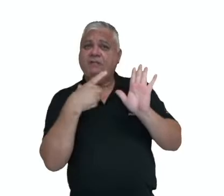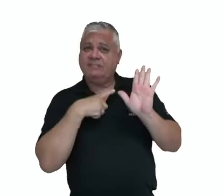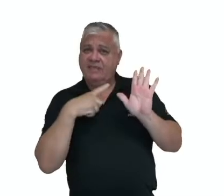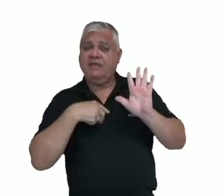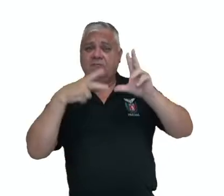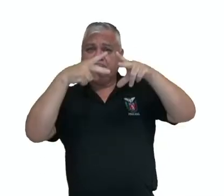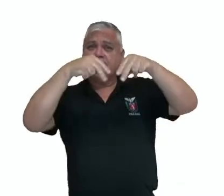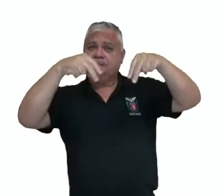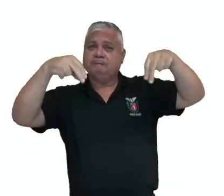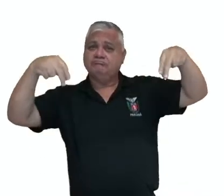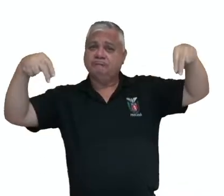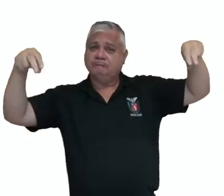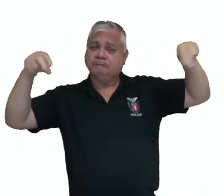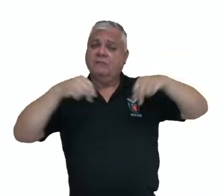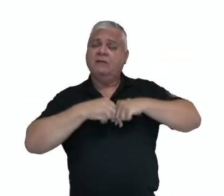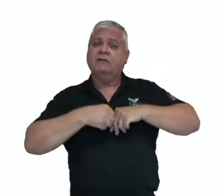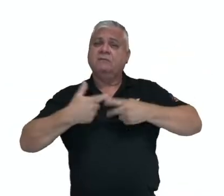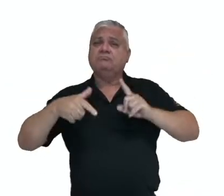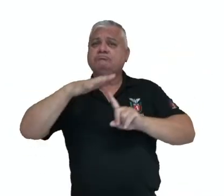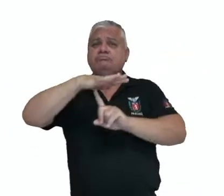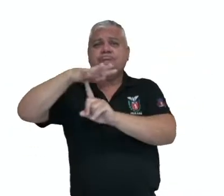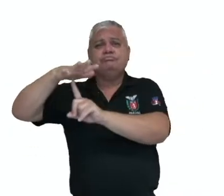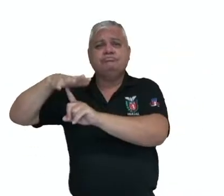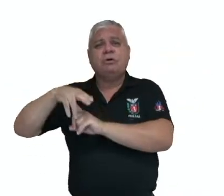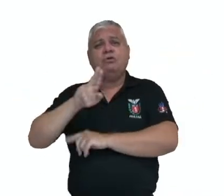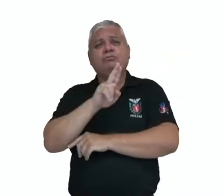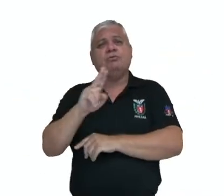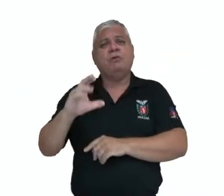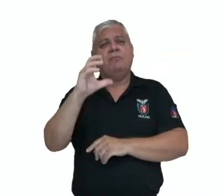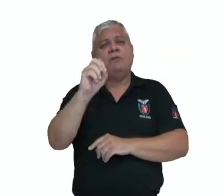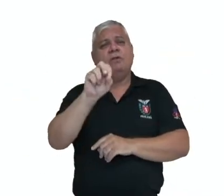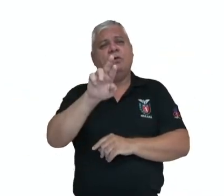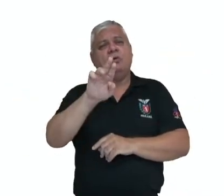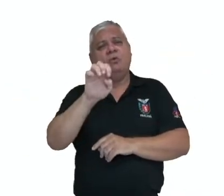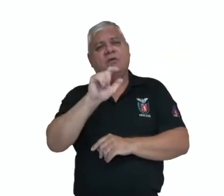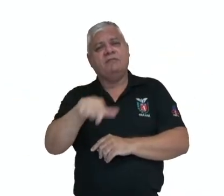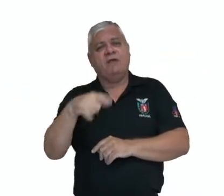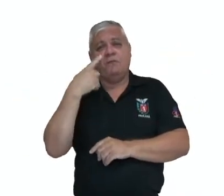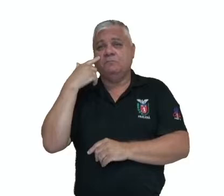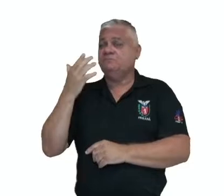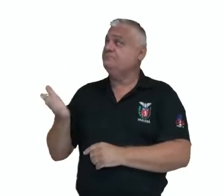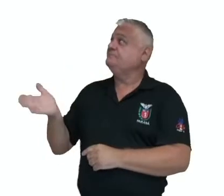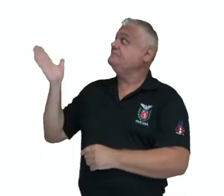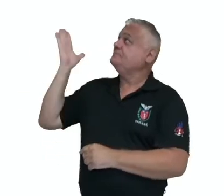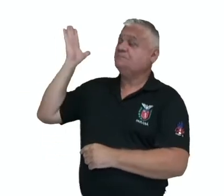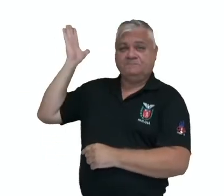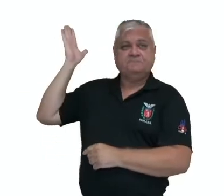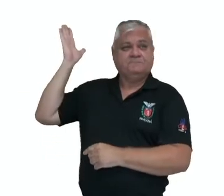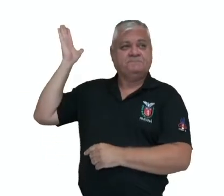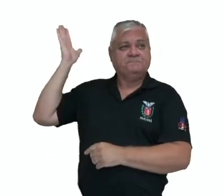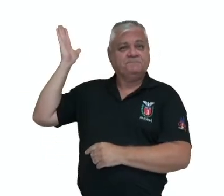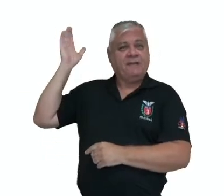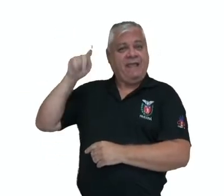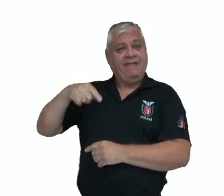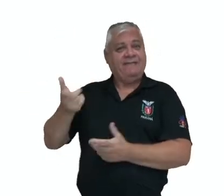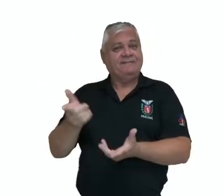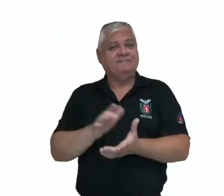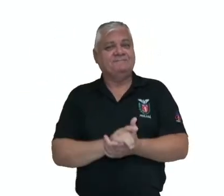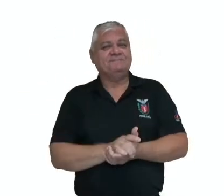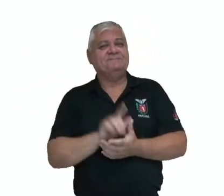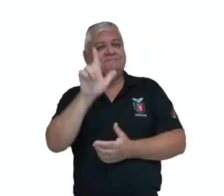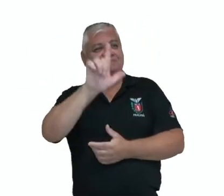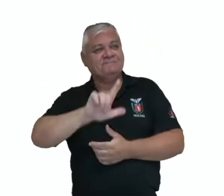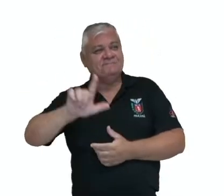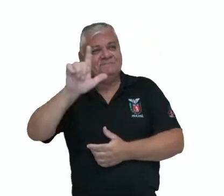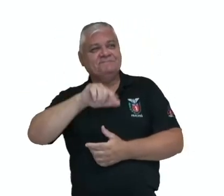pendurados em barbantes ou cordas, daí que vem o nome de cordel. Nós podemos ver um exemplo aqui nas imagens do que seria a literatura de cordel.